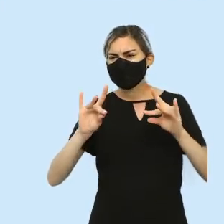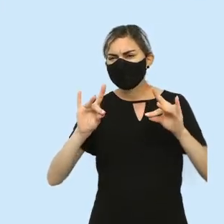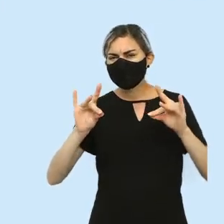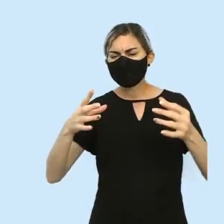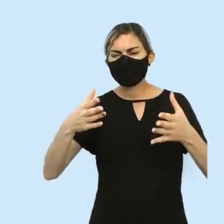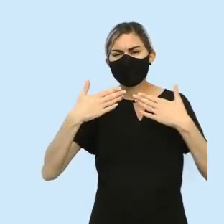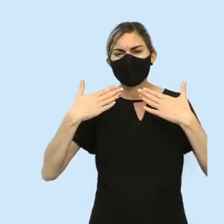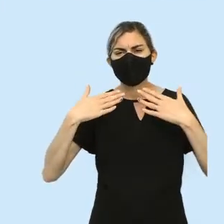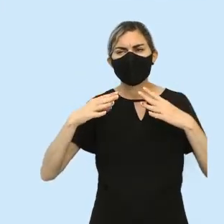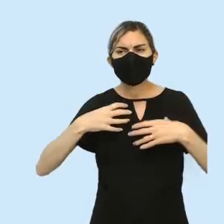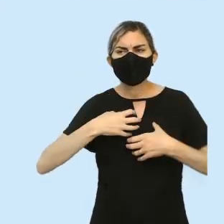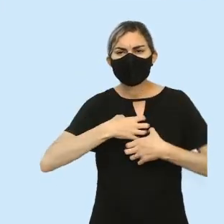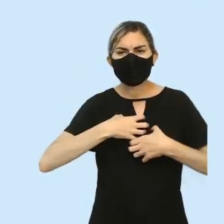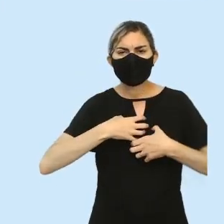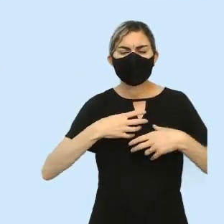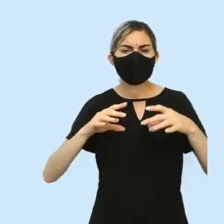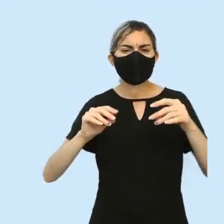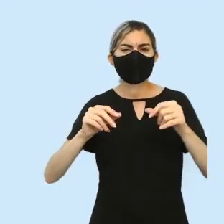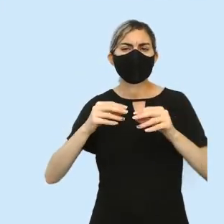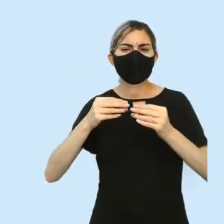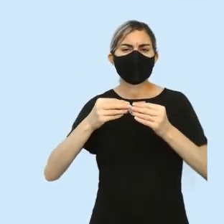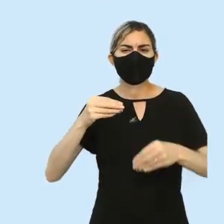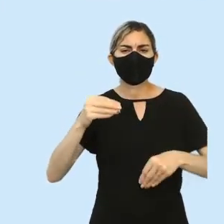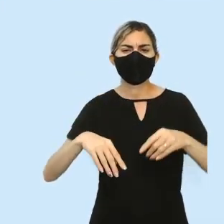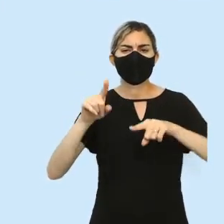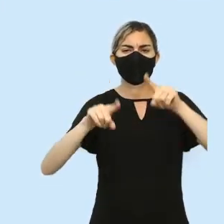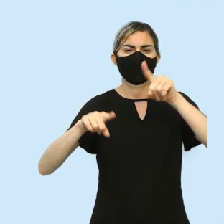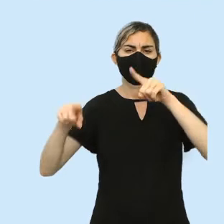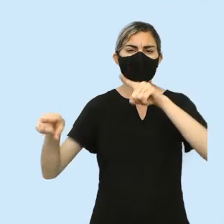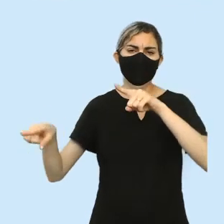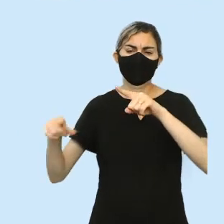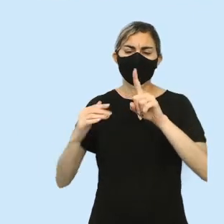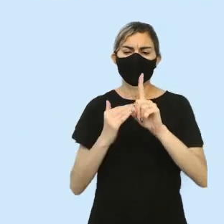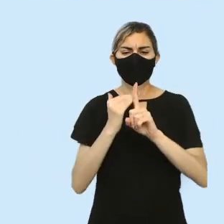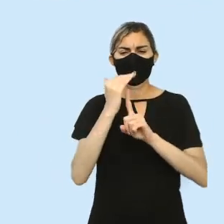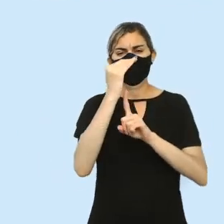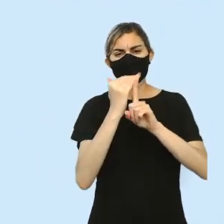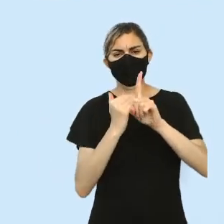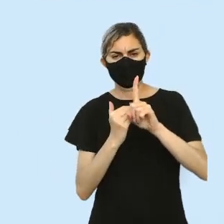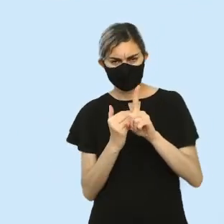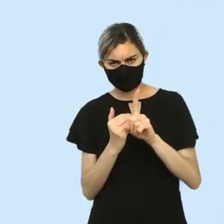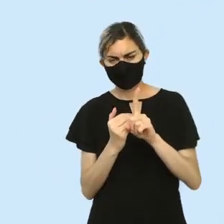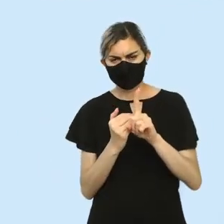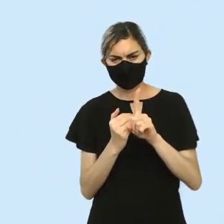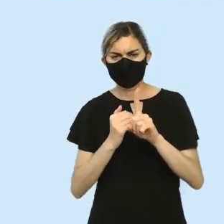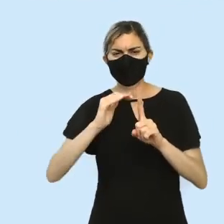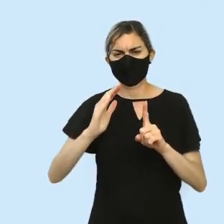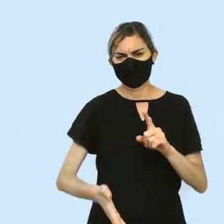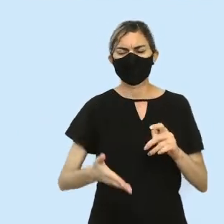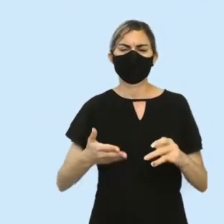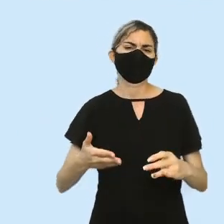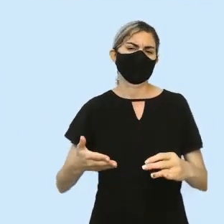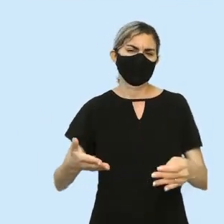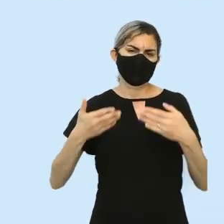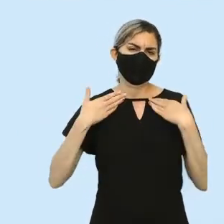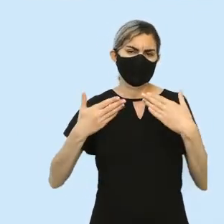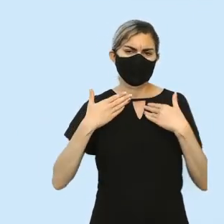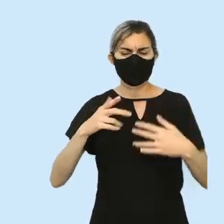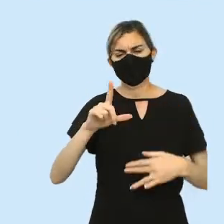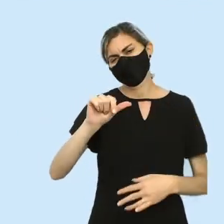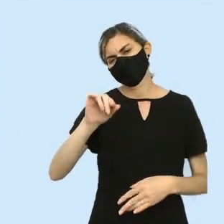sensível provoca variação de temperatura. Já o calor